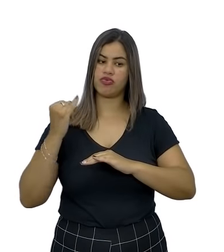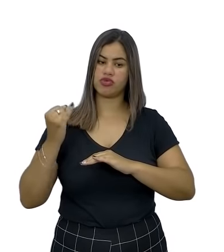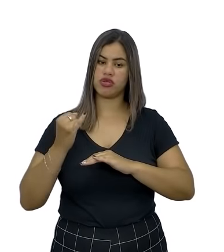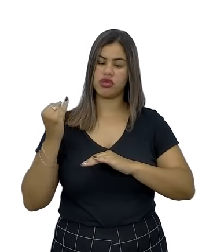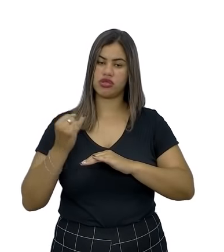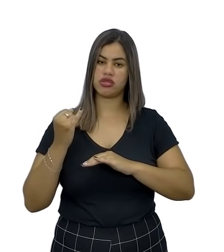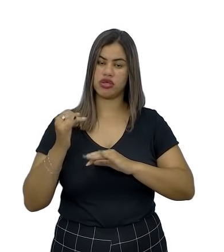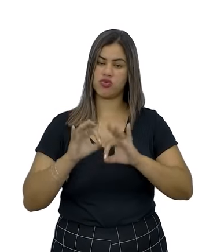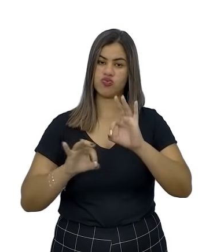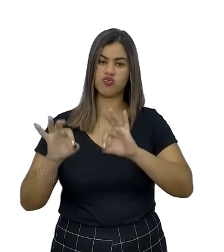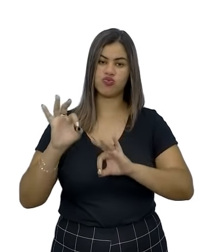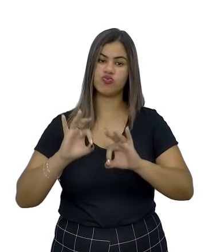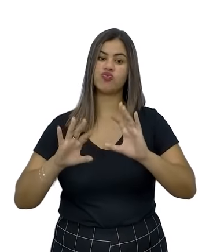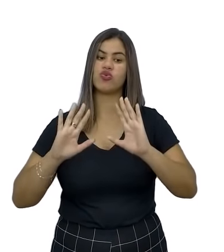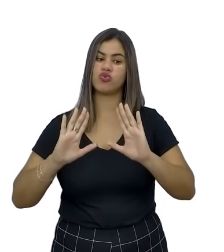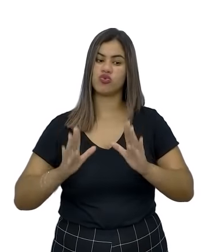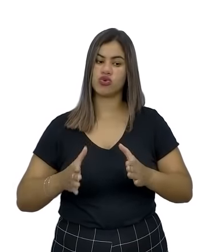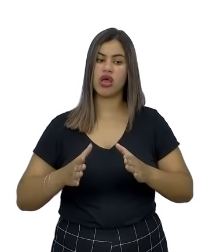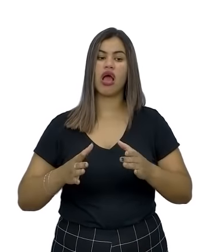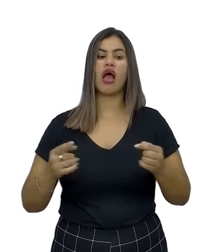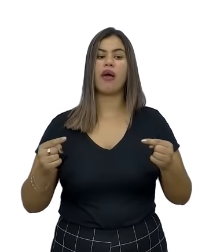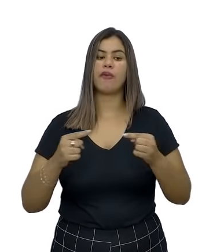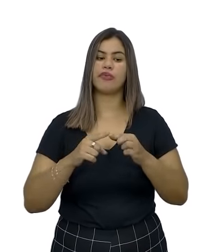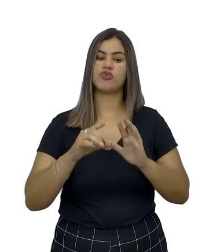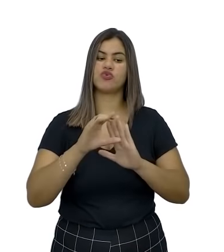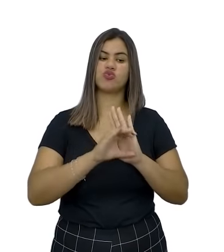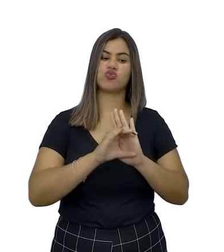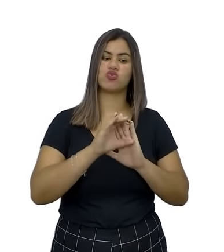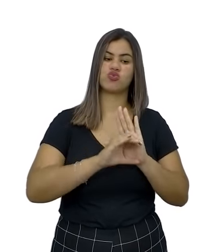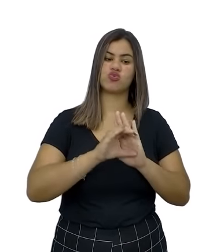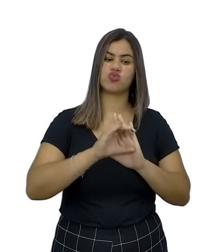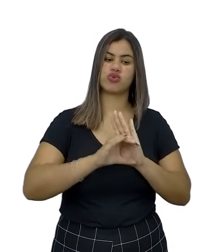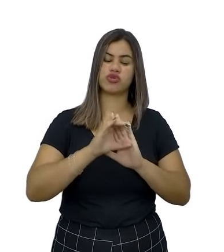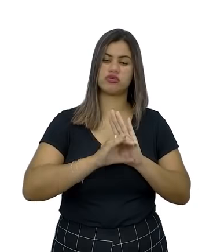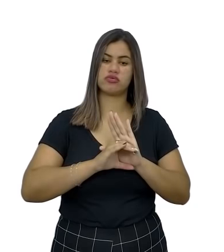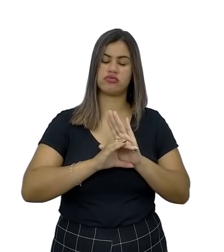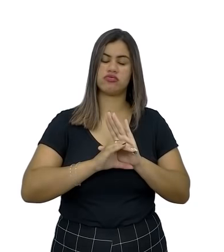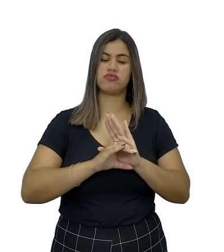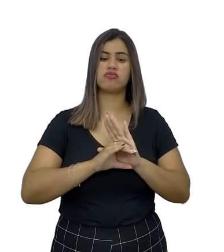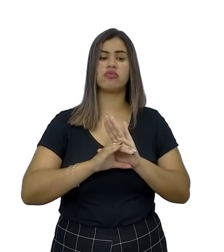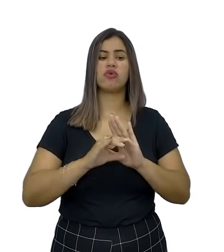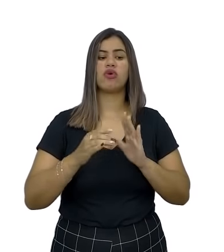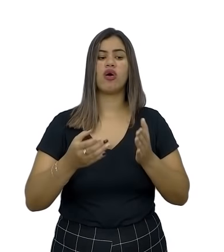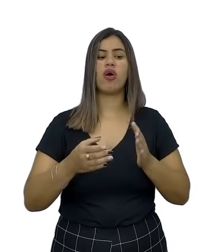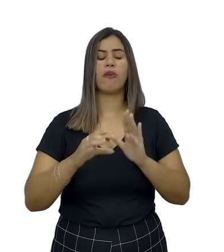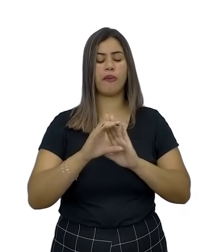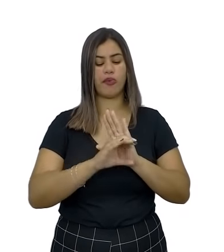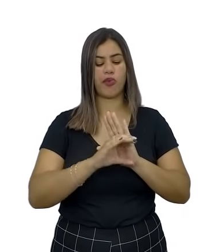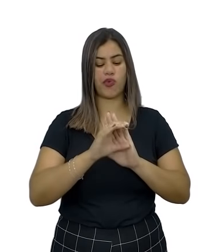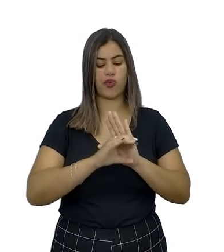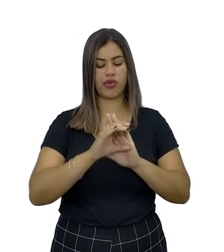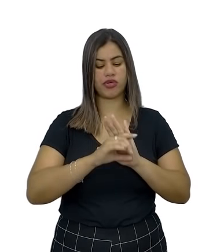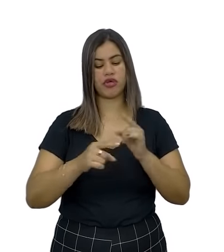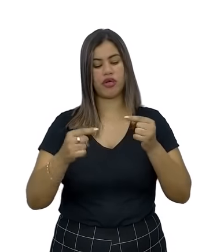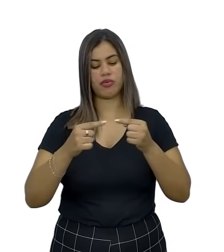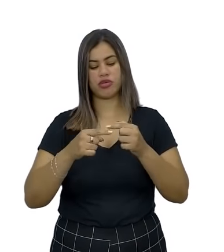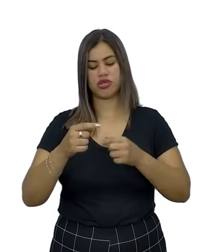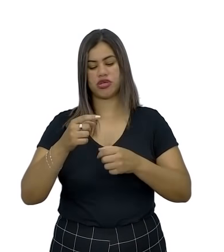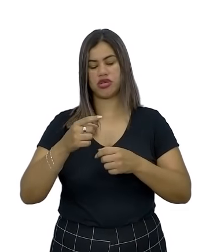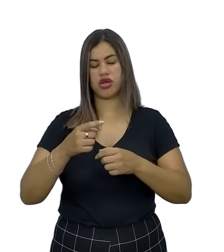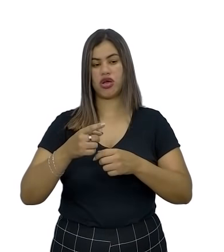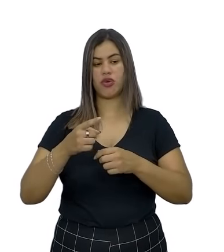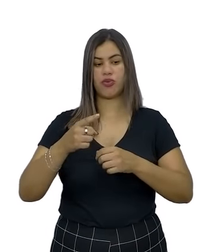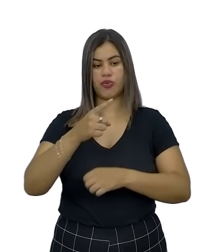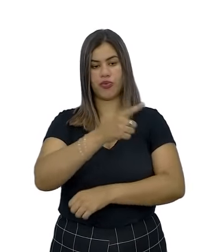foi construída, né, de acordo com o currículo paulista, que está vigente desde o primeiro ano